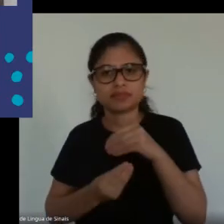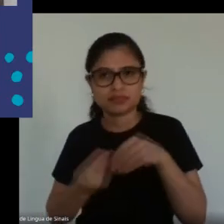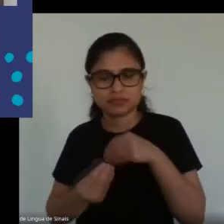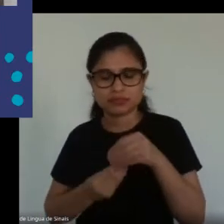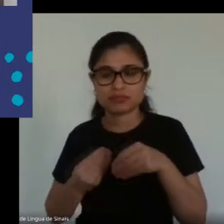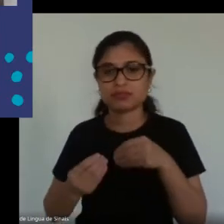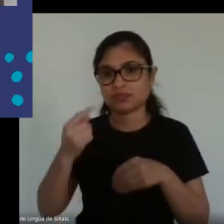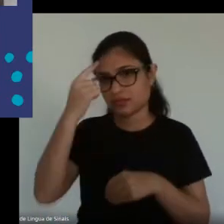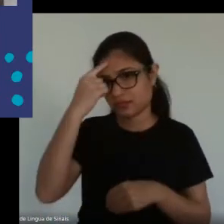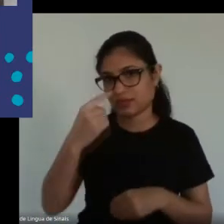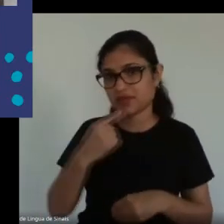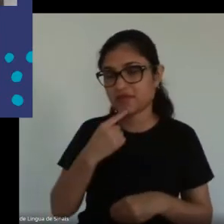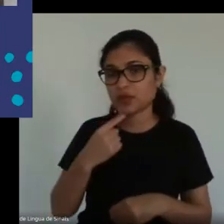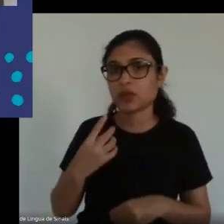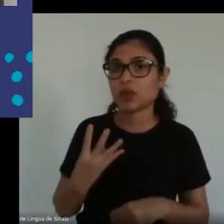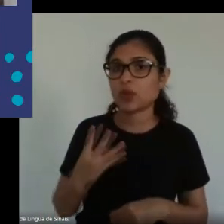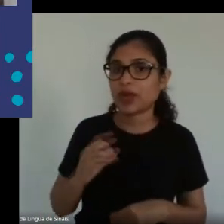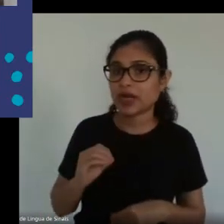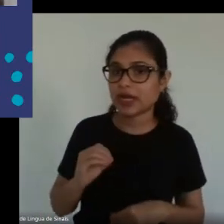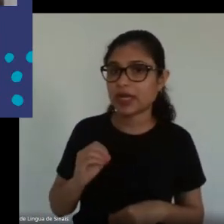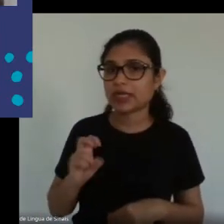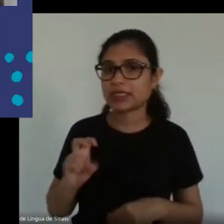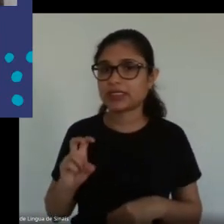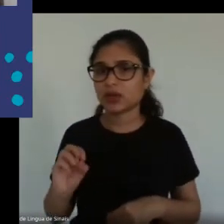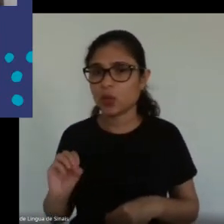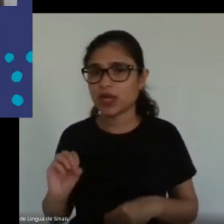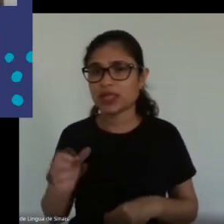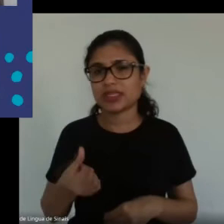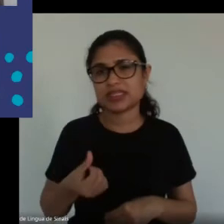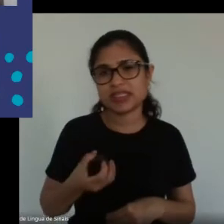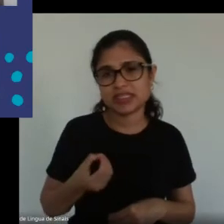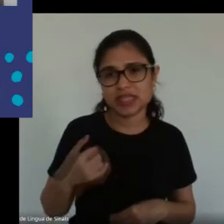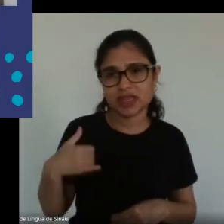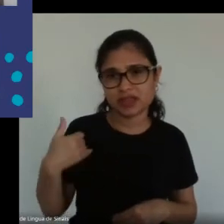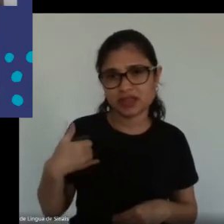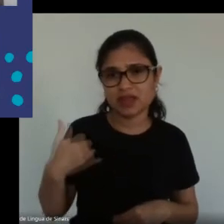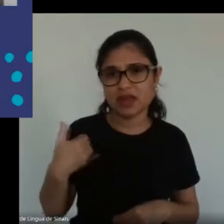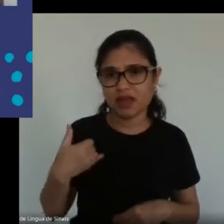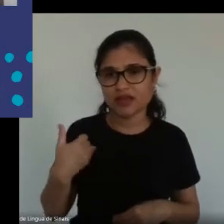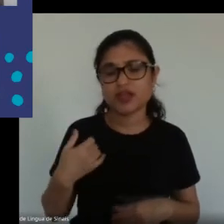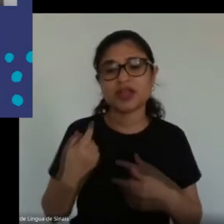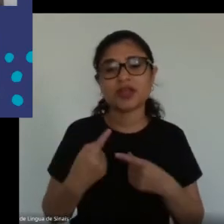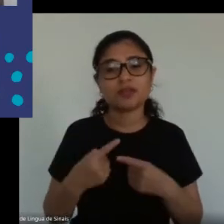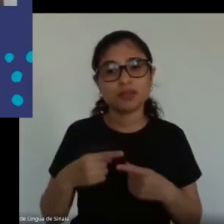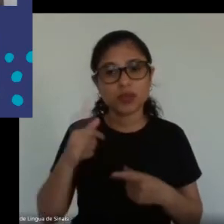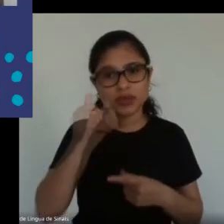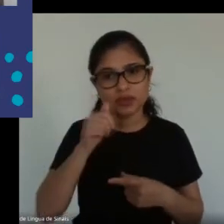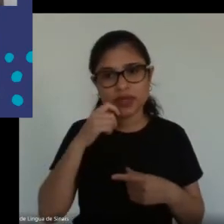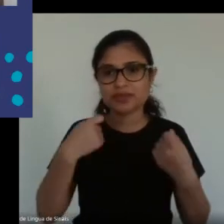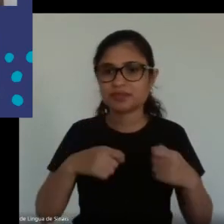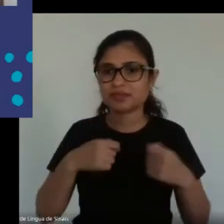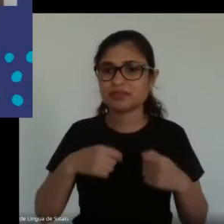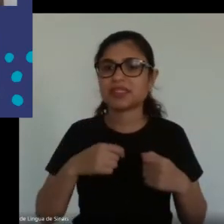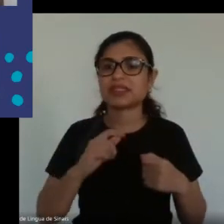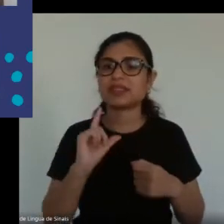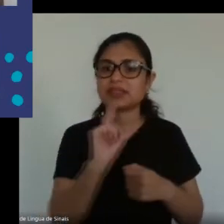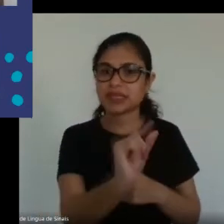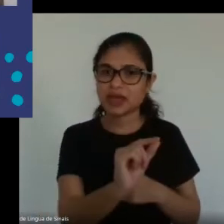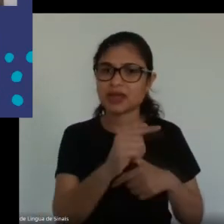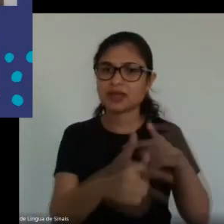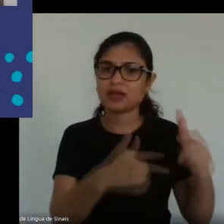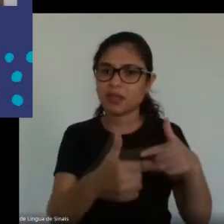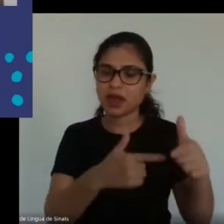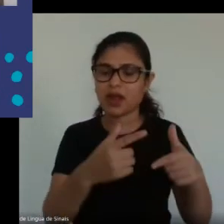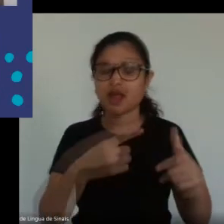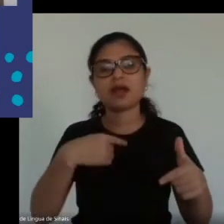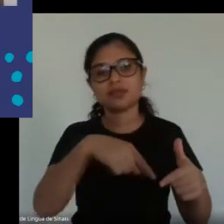e perfil entre 40 e 50, 60 anos, porque são as mulheres que têm que sair para trabalhar, tá certo? São elas que saem